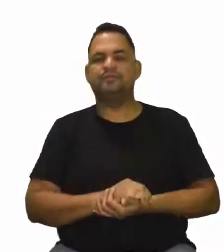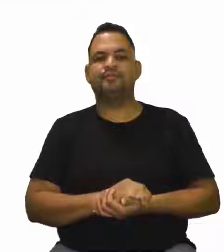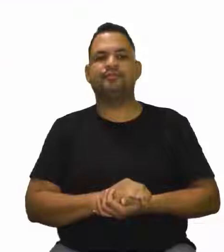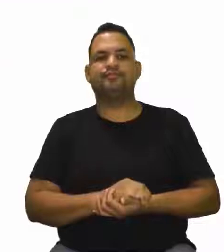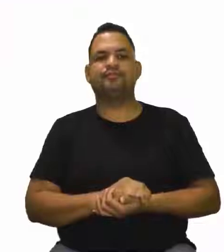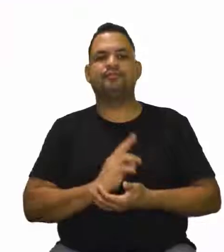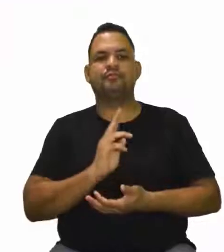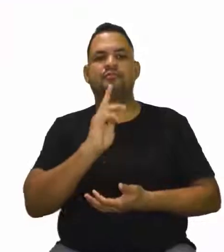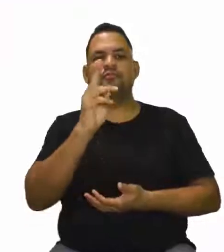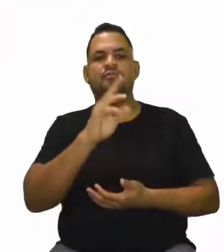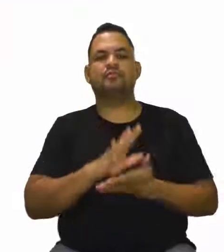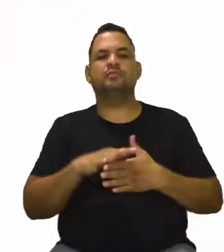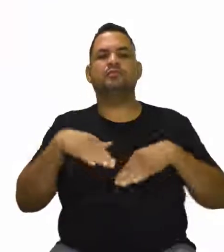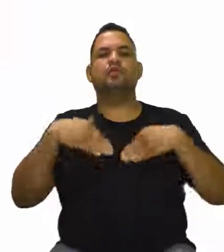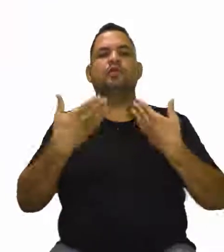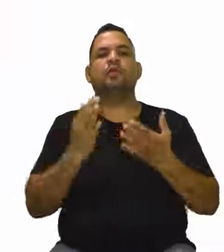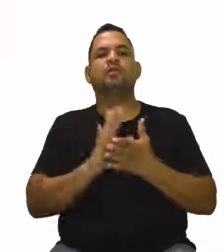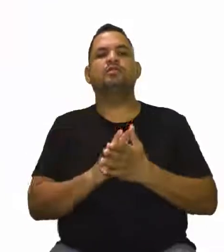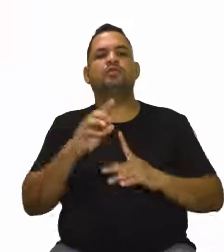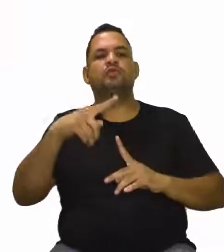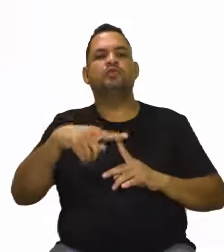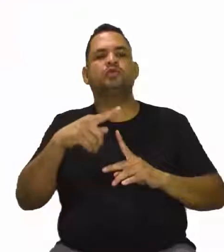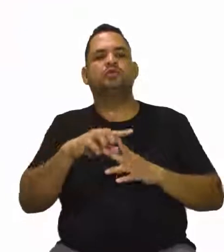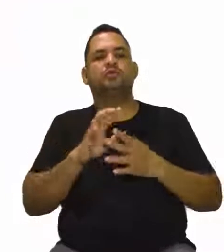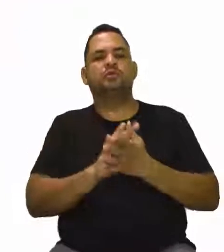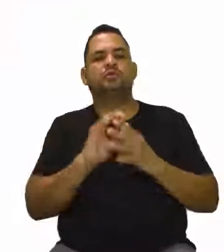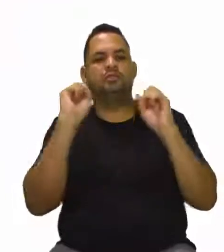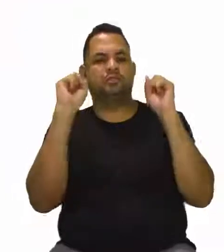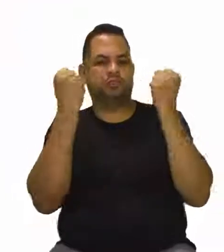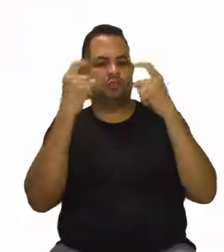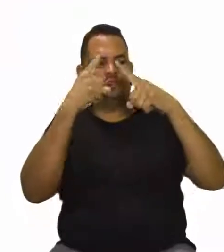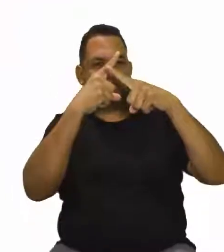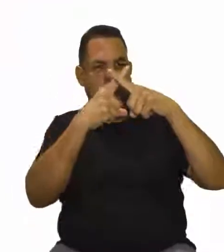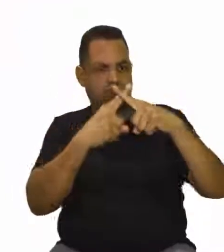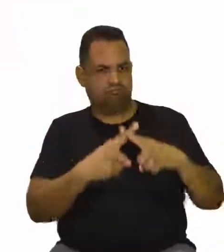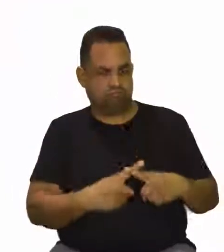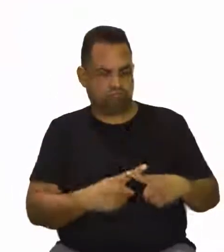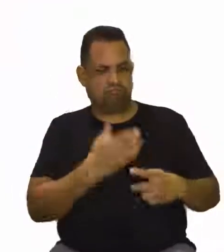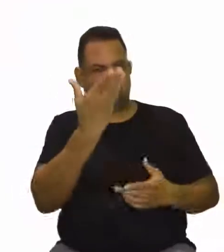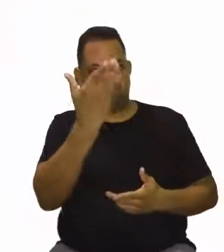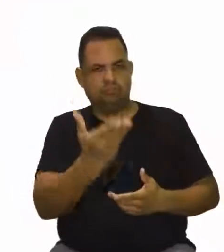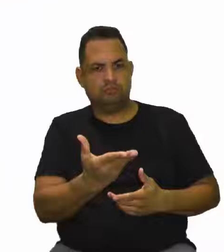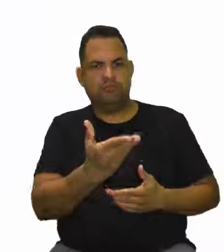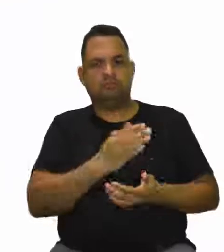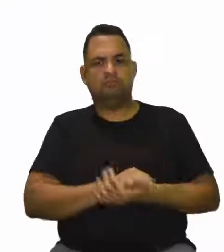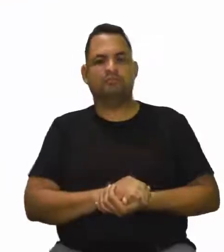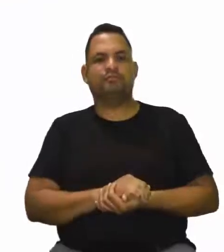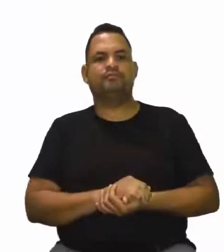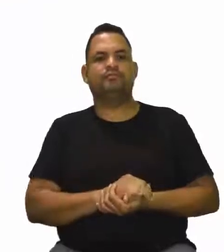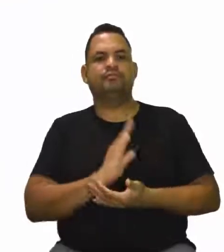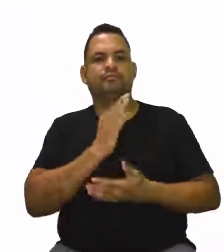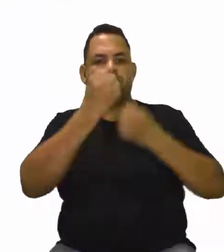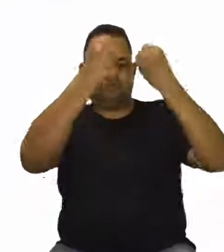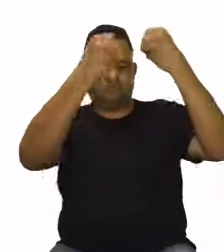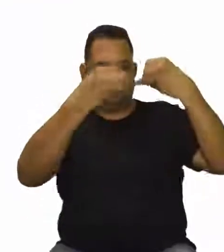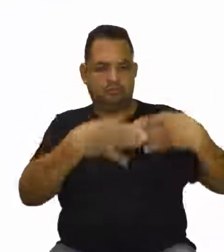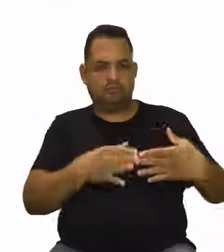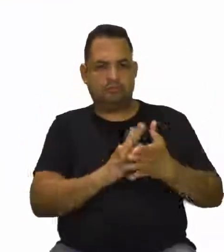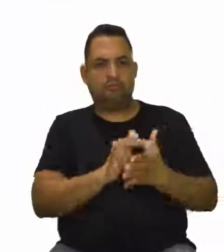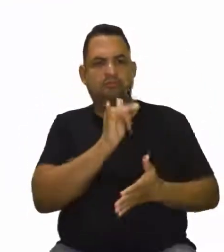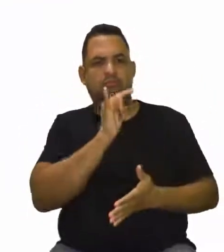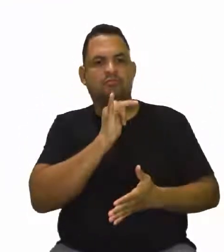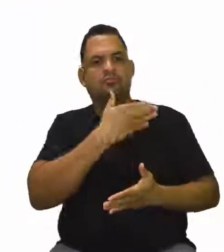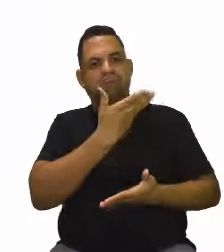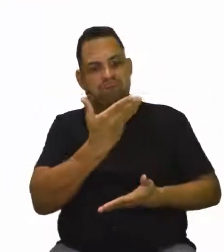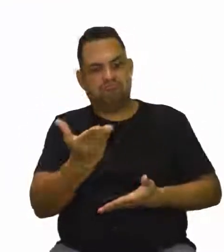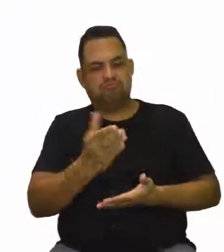Segue comigo. E quais são os tipos? Então, a gente tem ginástica competitiva, que eu já expliquei, já dei